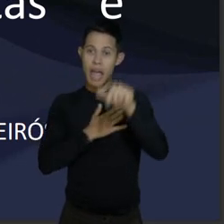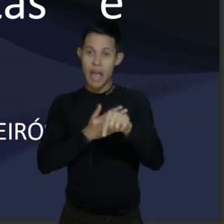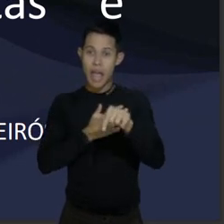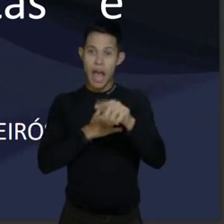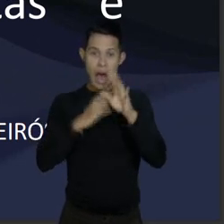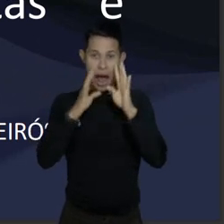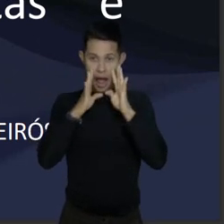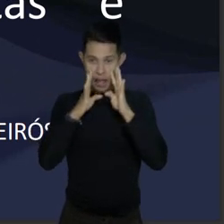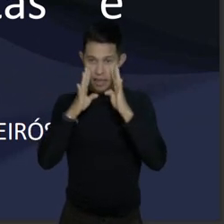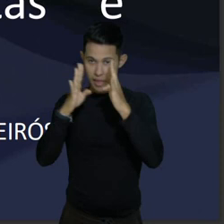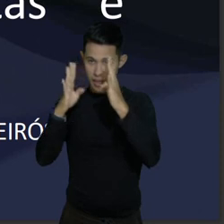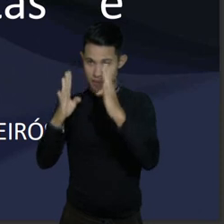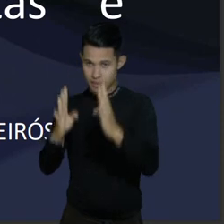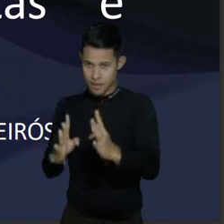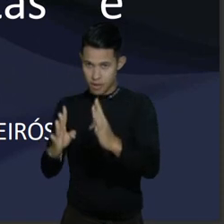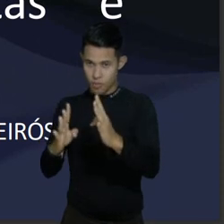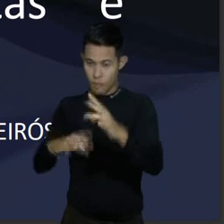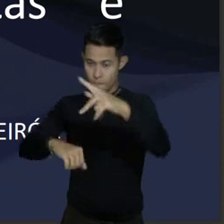das